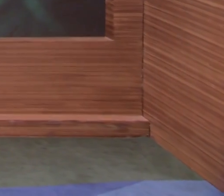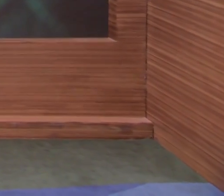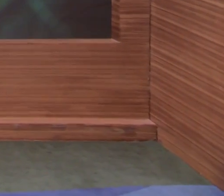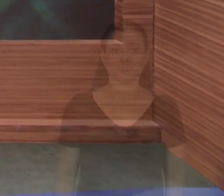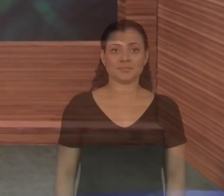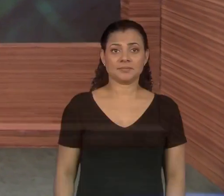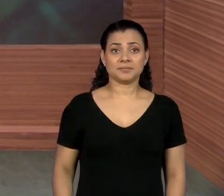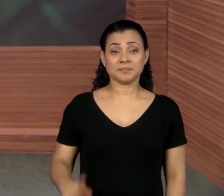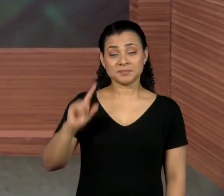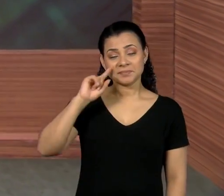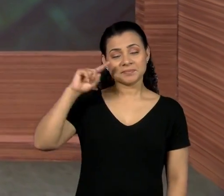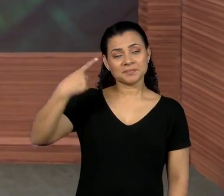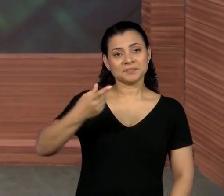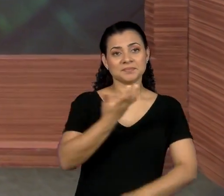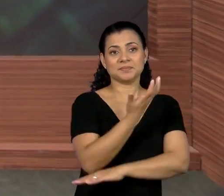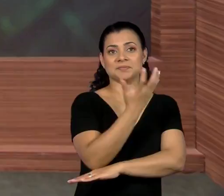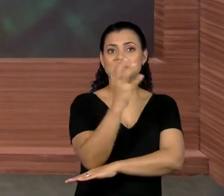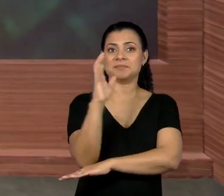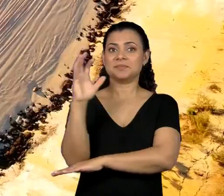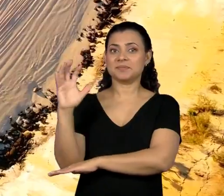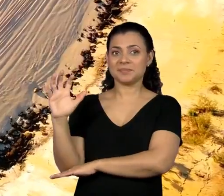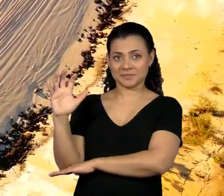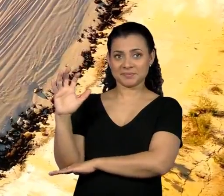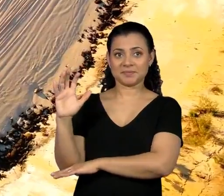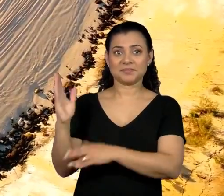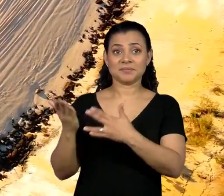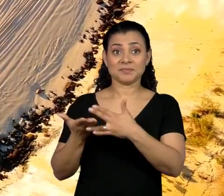Logo mais, aqui no Repórter Eco.